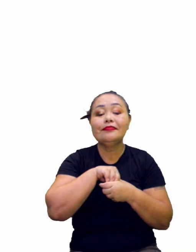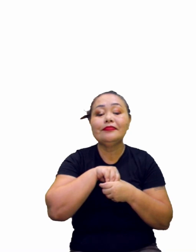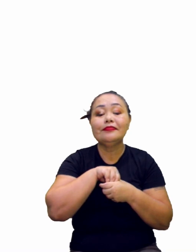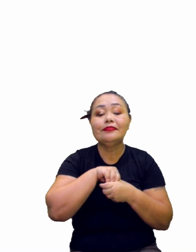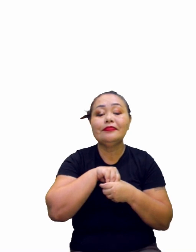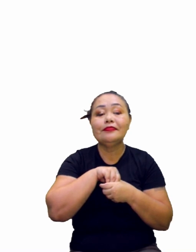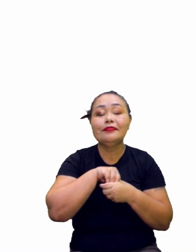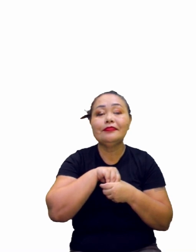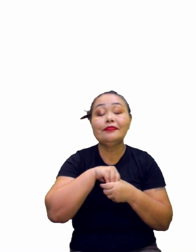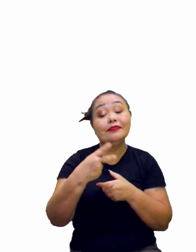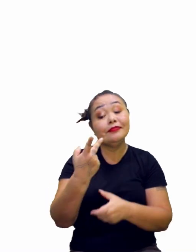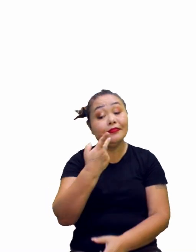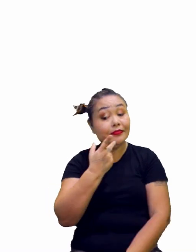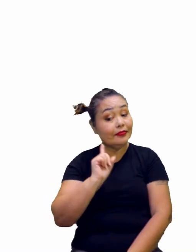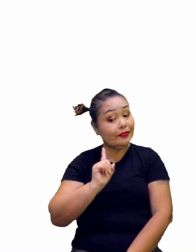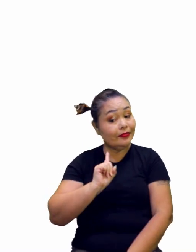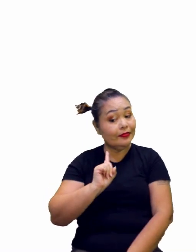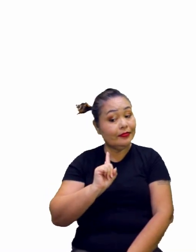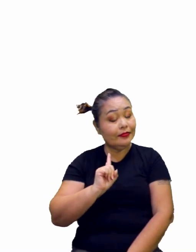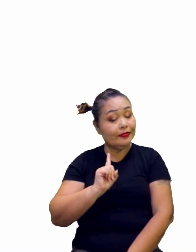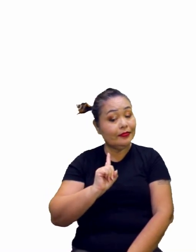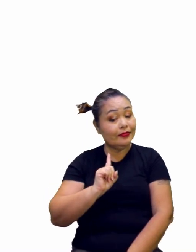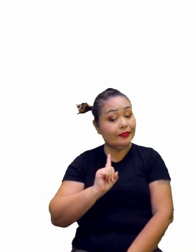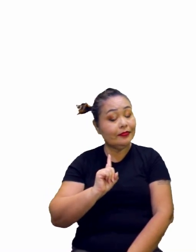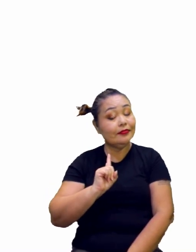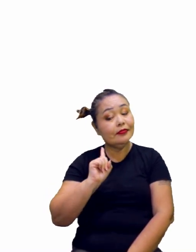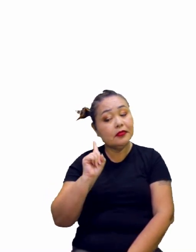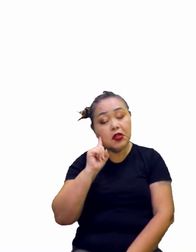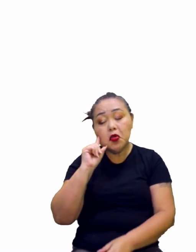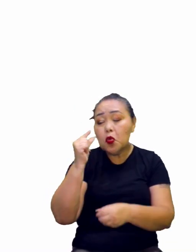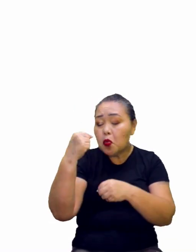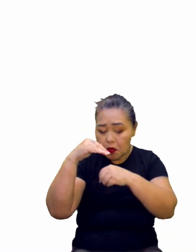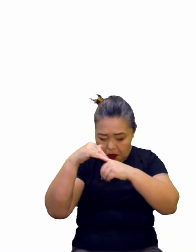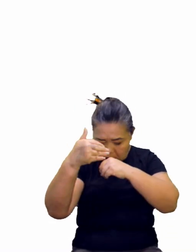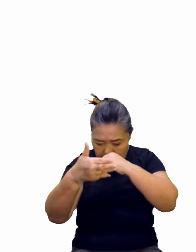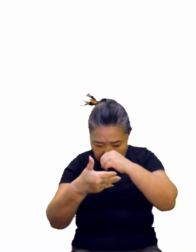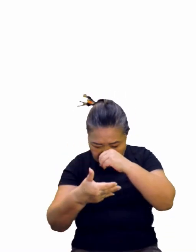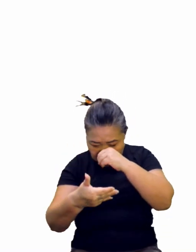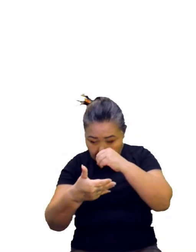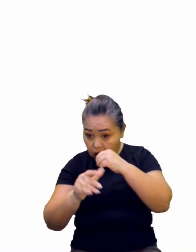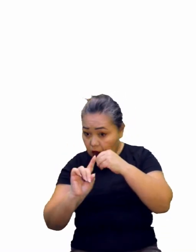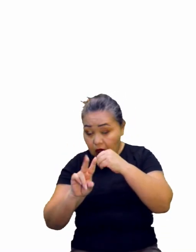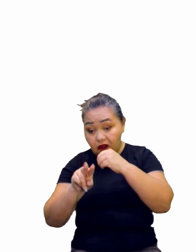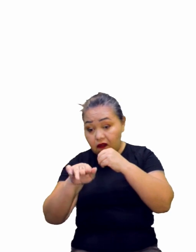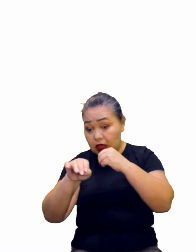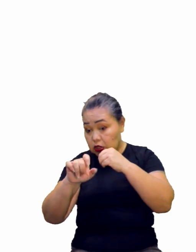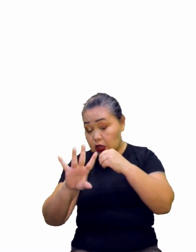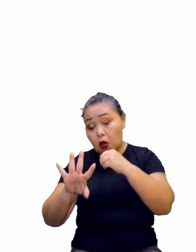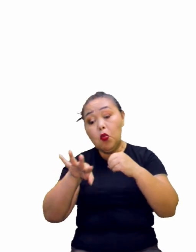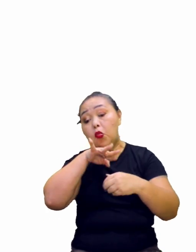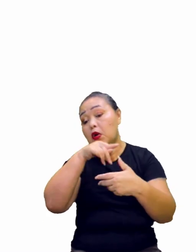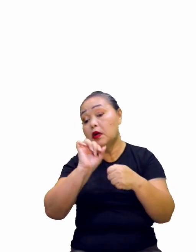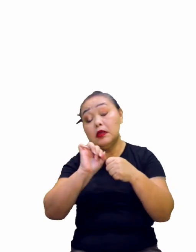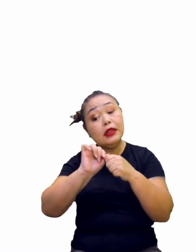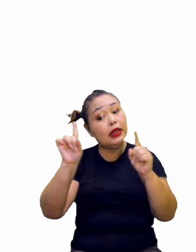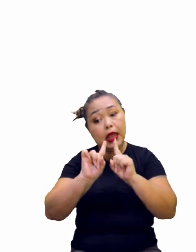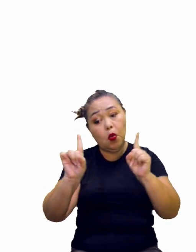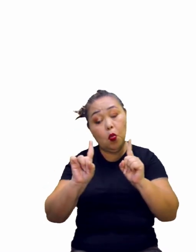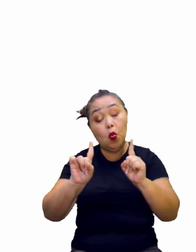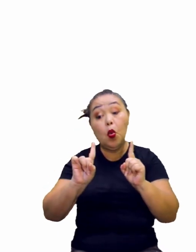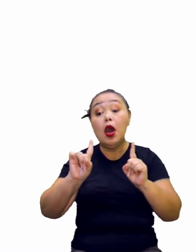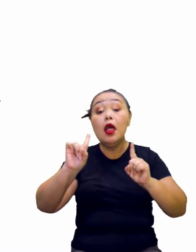nós estamos falando não só de micro-organismos de origem animal e vegetal, como alto grau